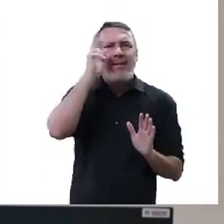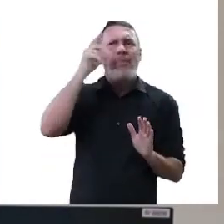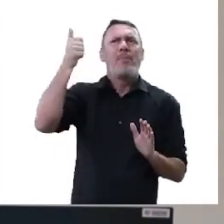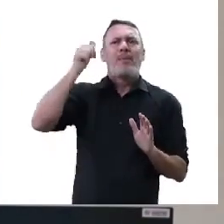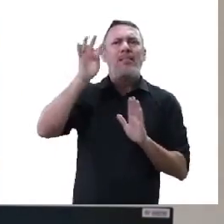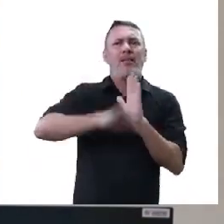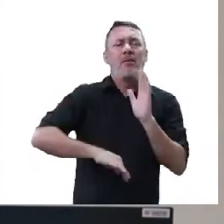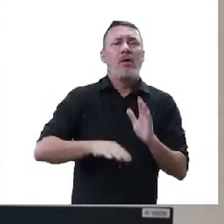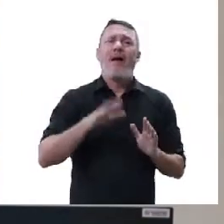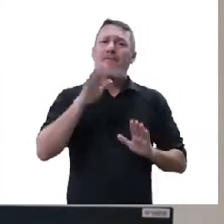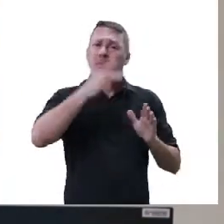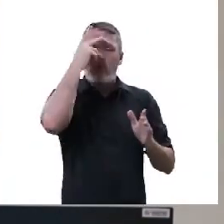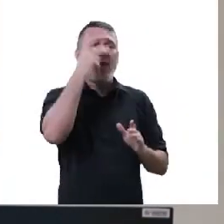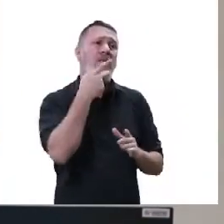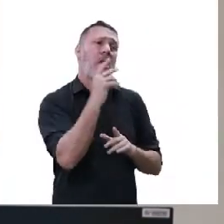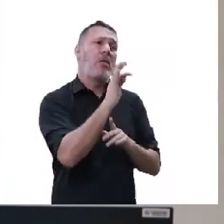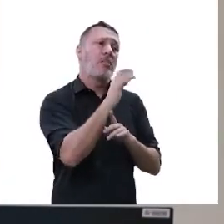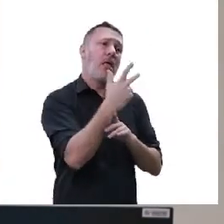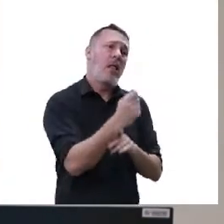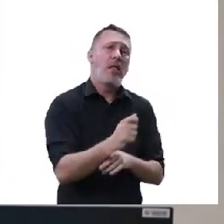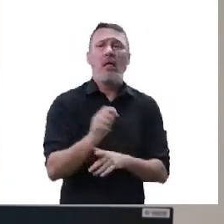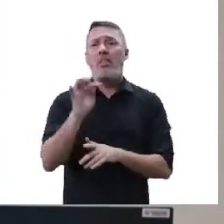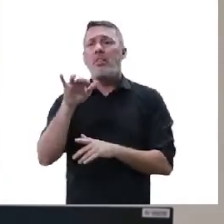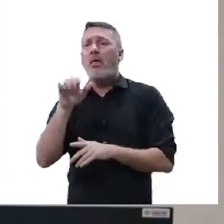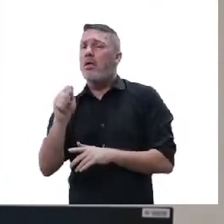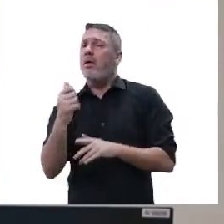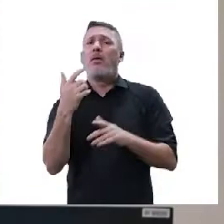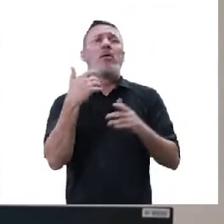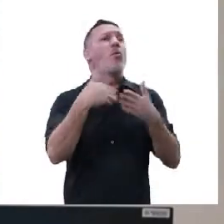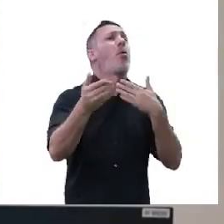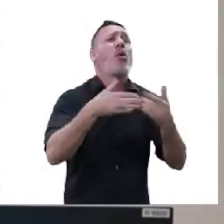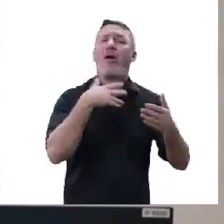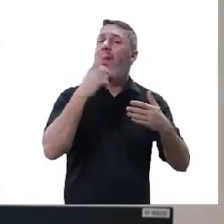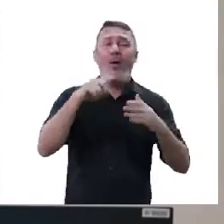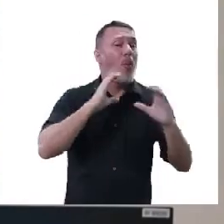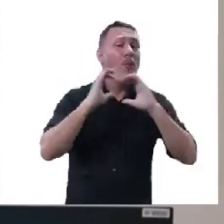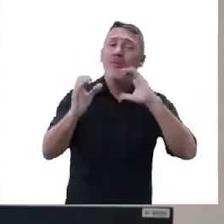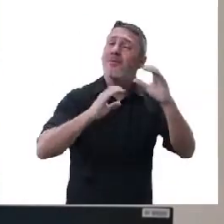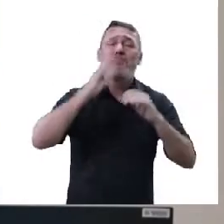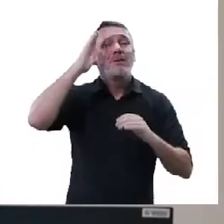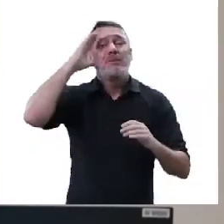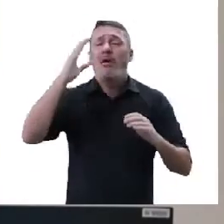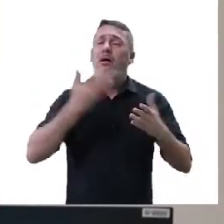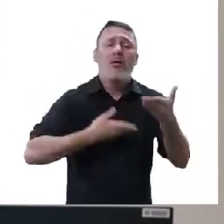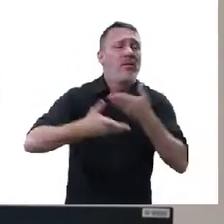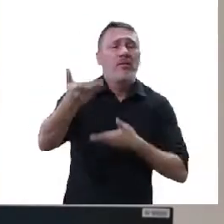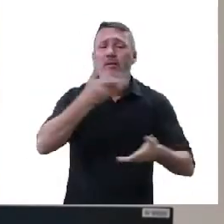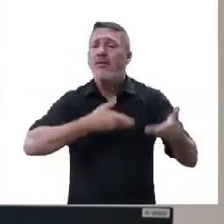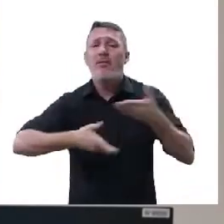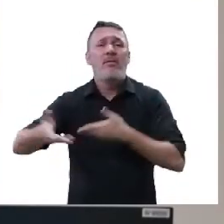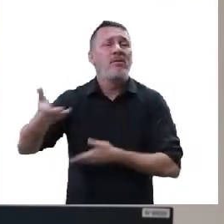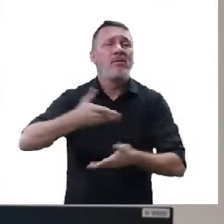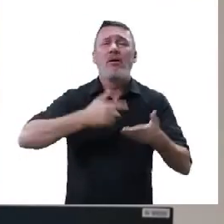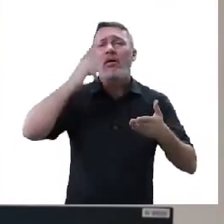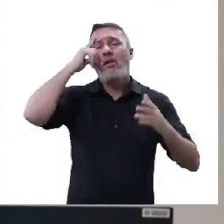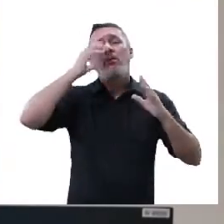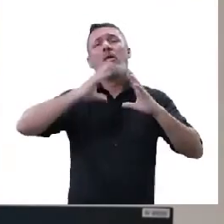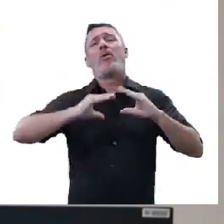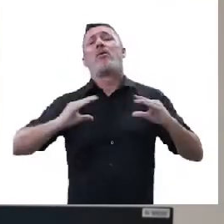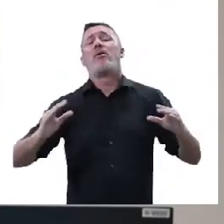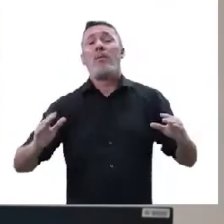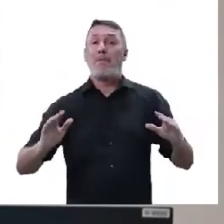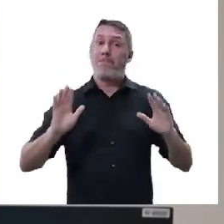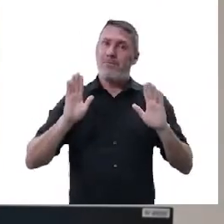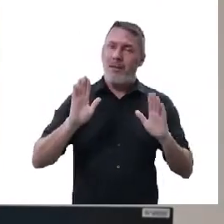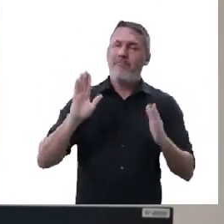primeiro texto? Um fala telha, o outro fala teia e vamos fazendo telhado. Vamos nos comunicando, vamos conversando. Mas